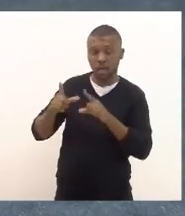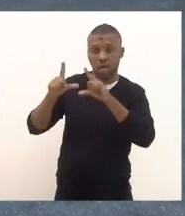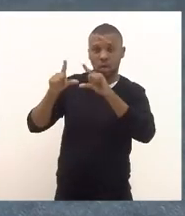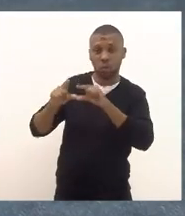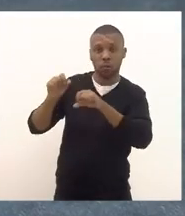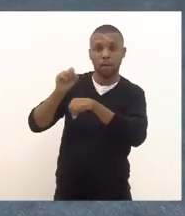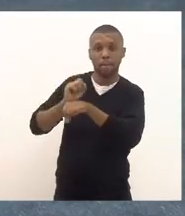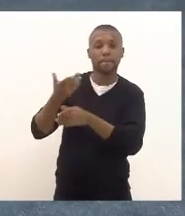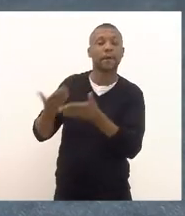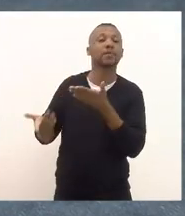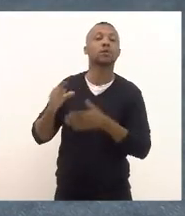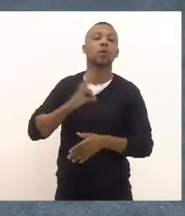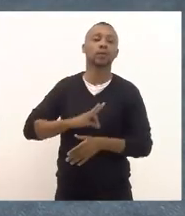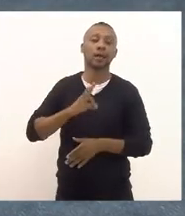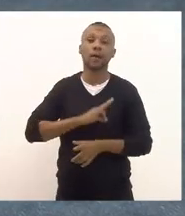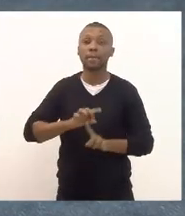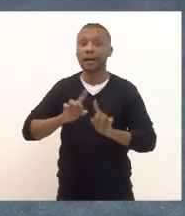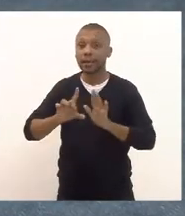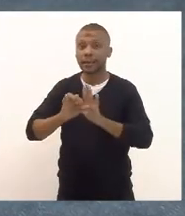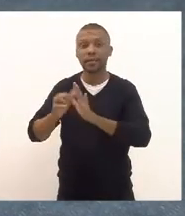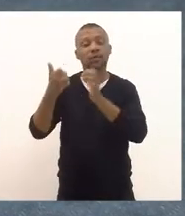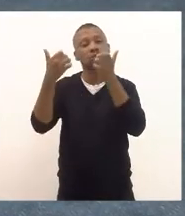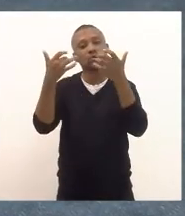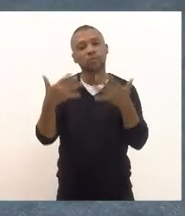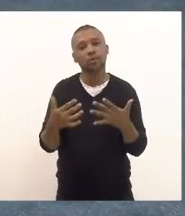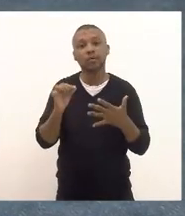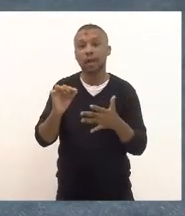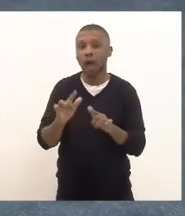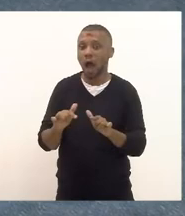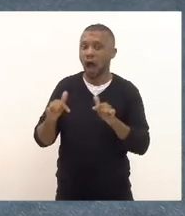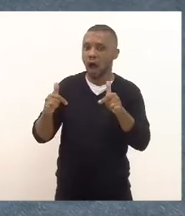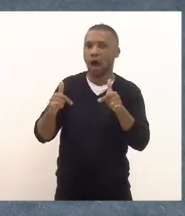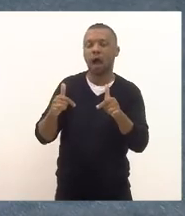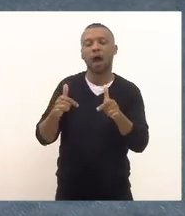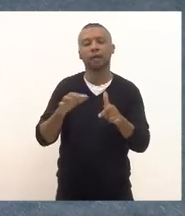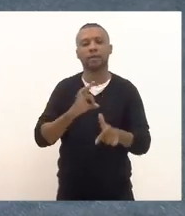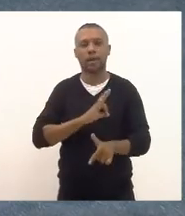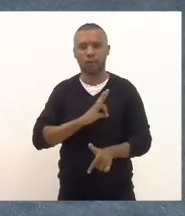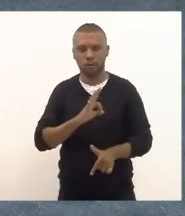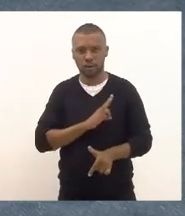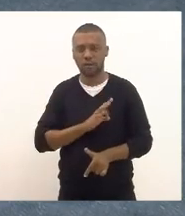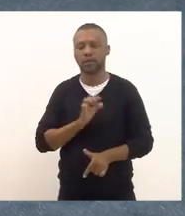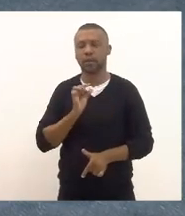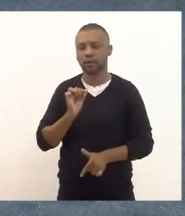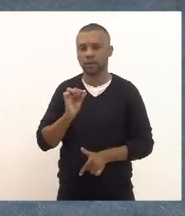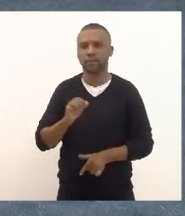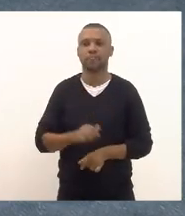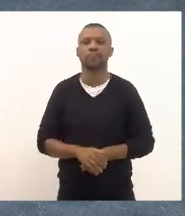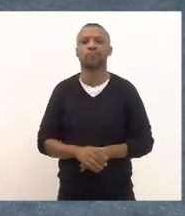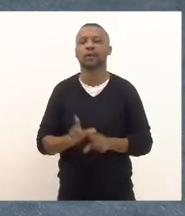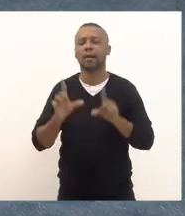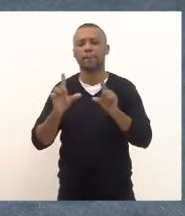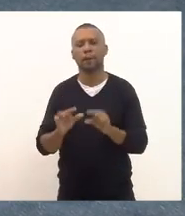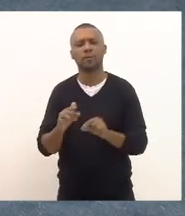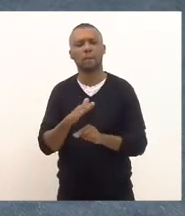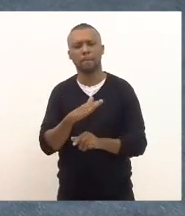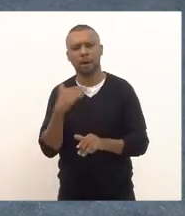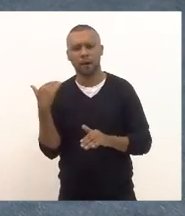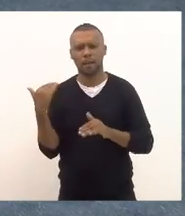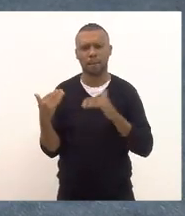o segundo essa lei essa lei define que a boa operação é aquela aqui menos mata